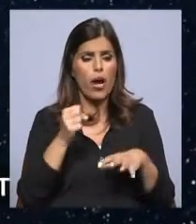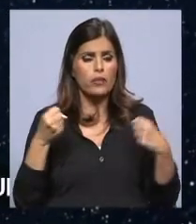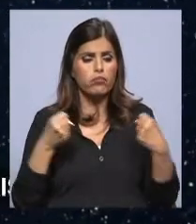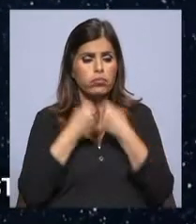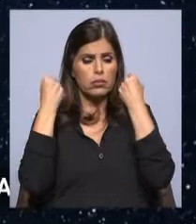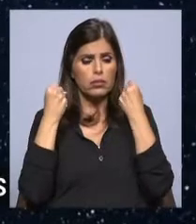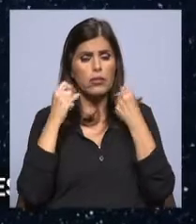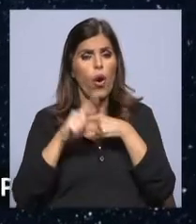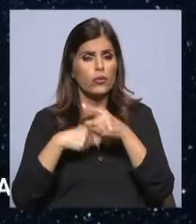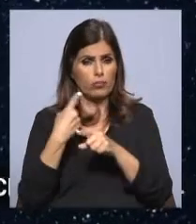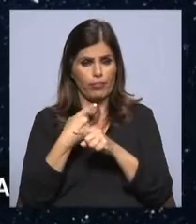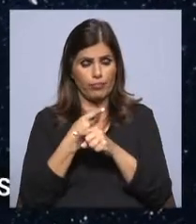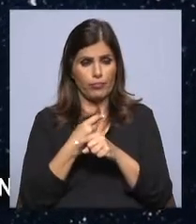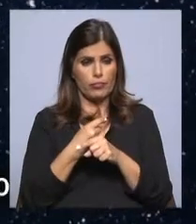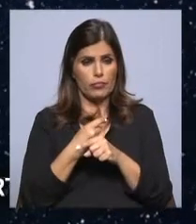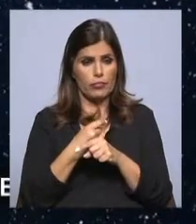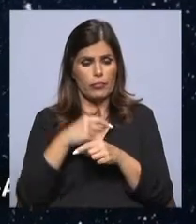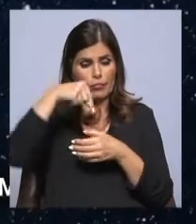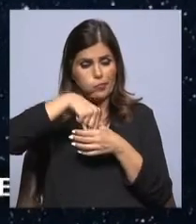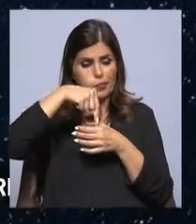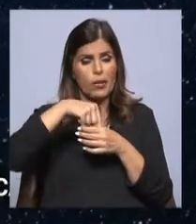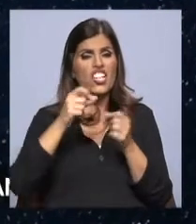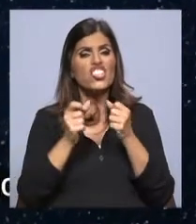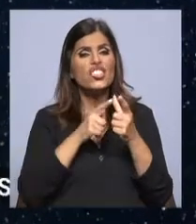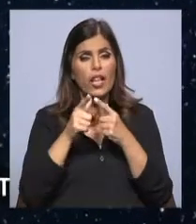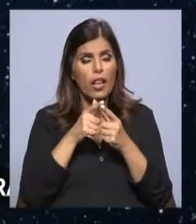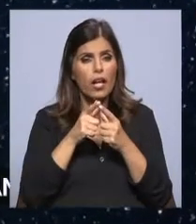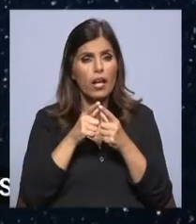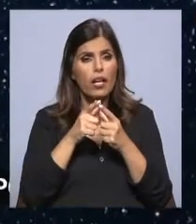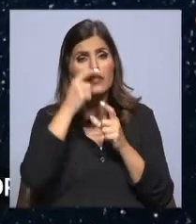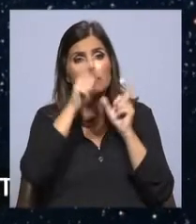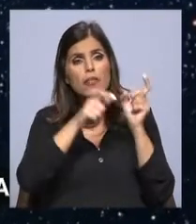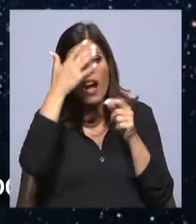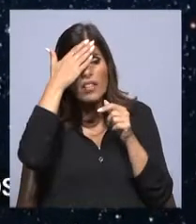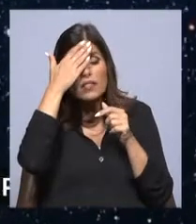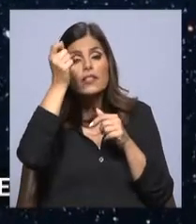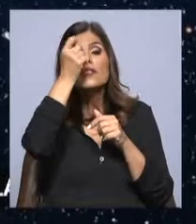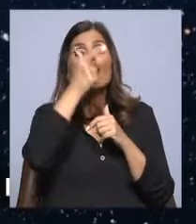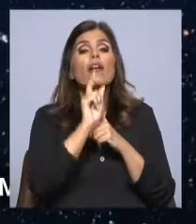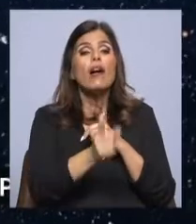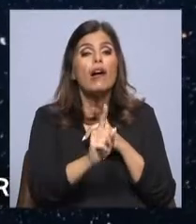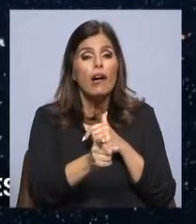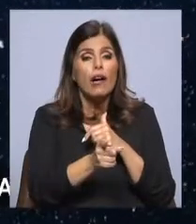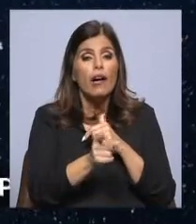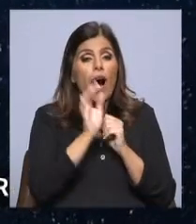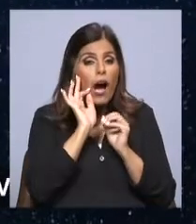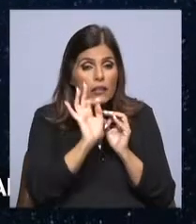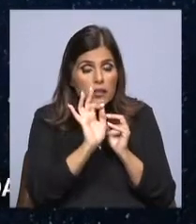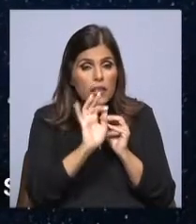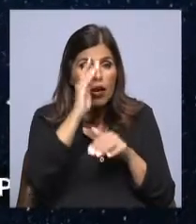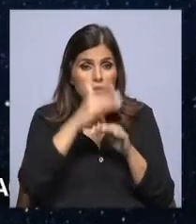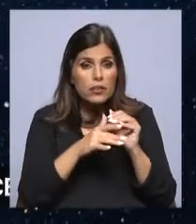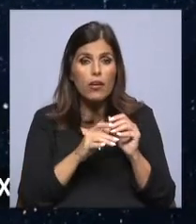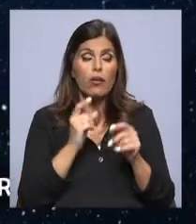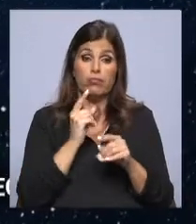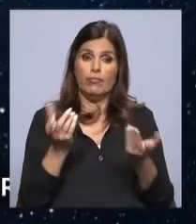outra entidade com o núcleo de uma estrela. Porque é que os astrónomos desconfiam que esta história terá sido mesmo assim que aconteceu?